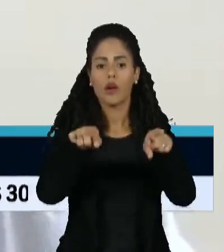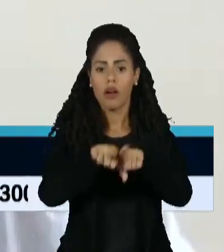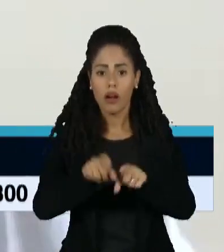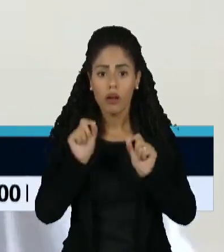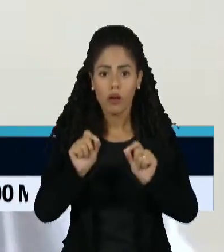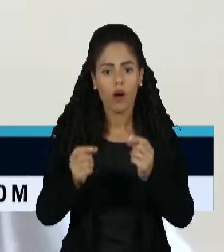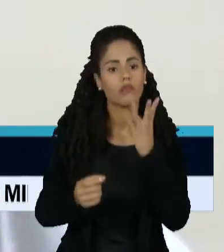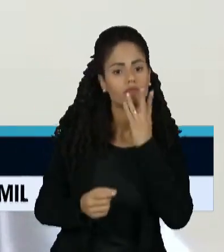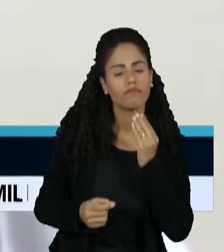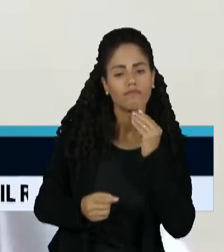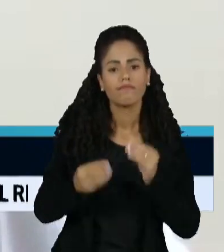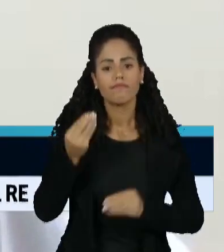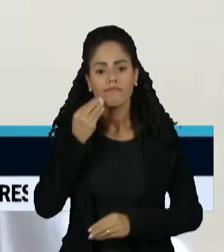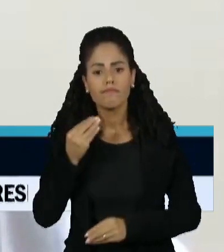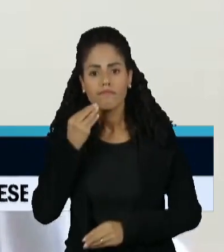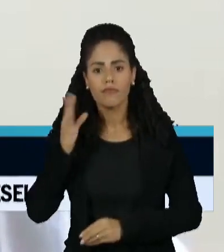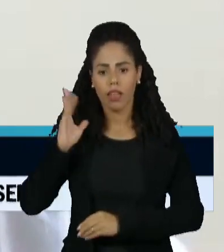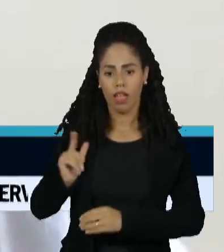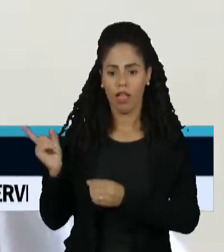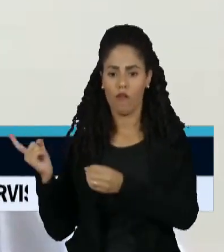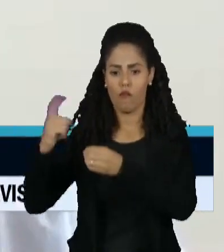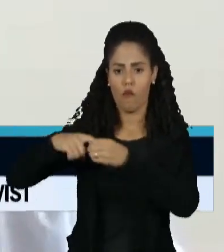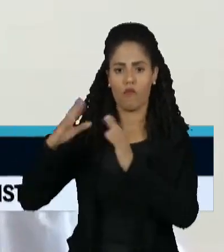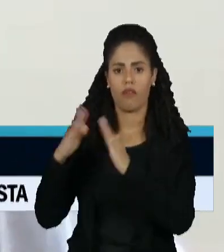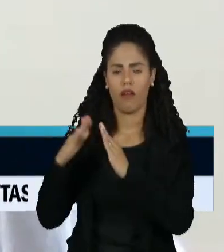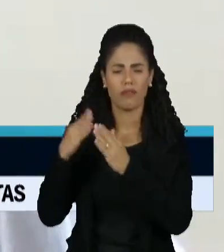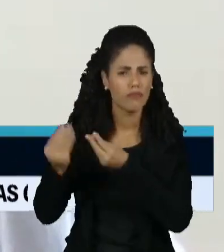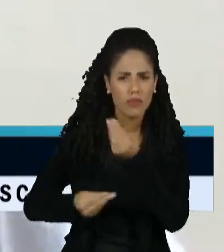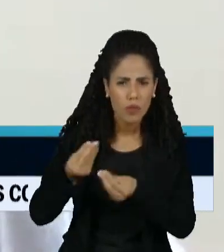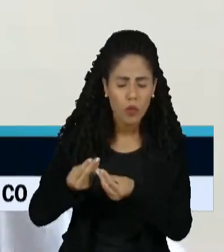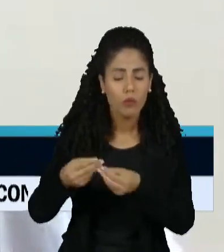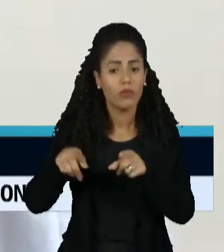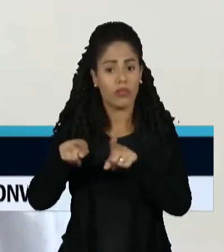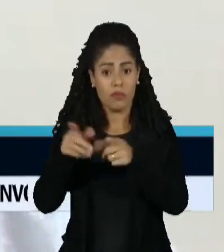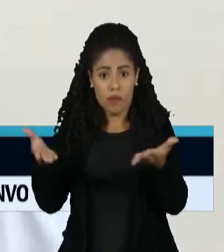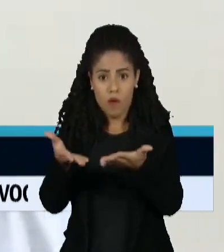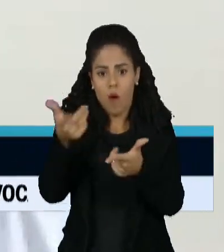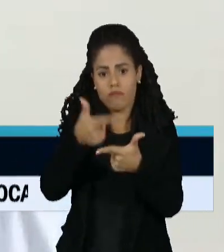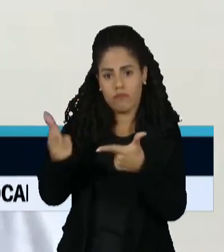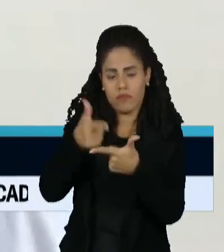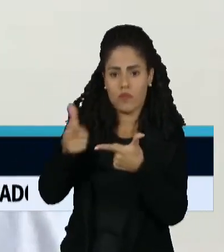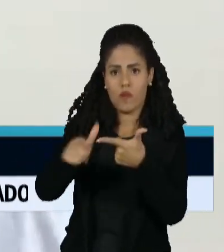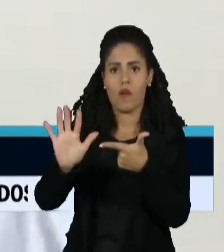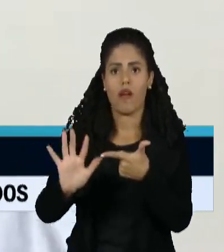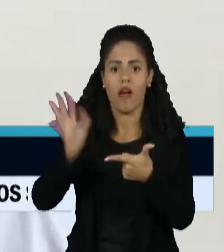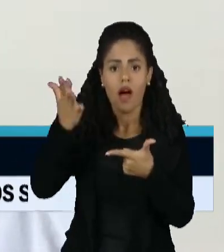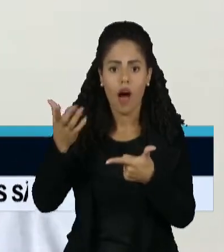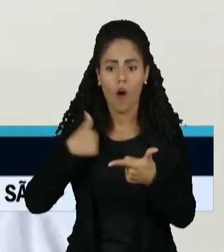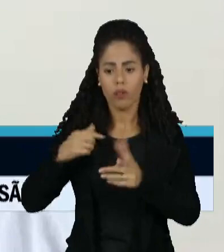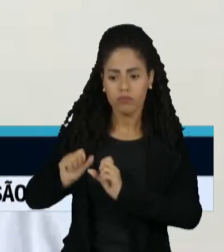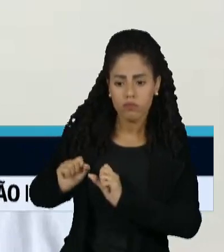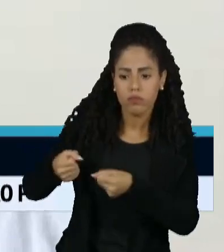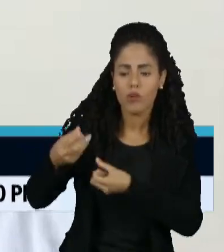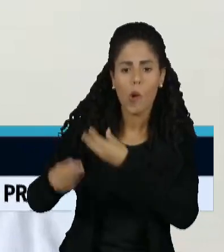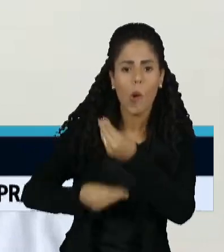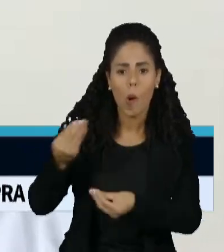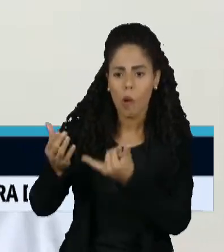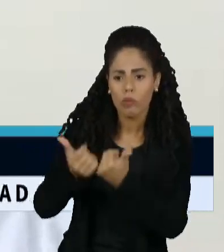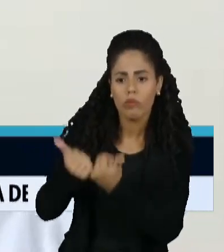de impedimento que os palestinos retornem às suas próprias casas. Temem também que, diante da sua ausência, não possam sequer defender as suas